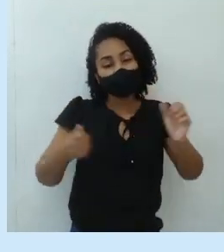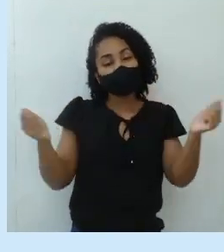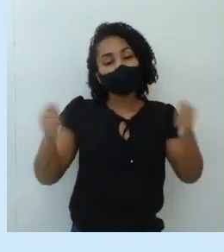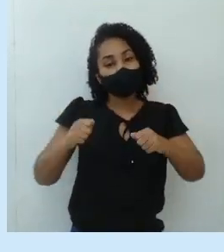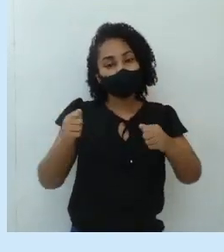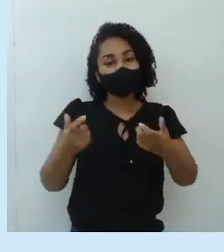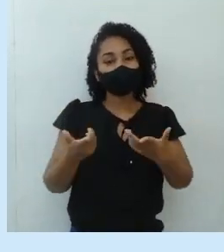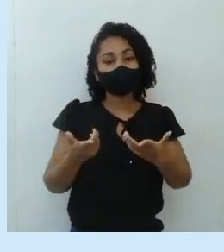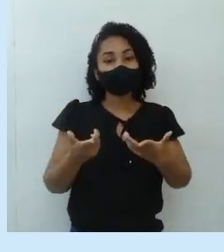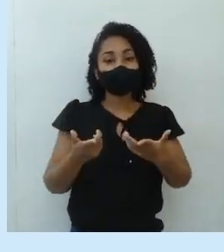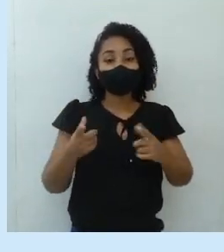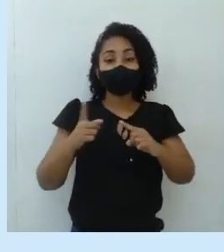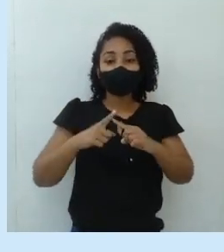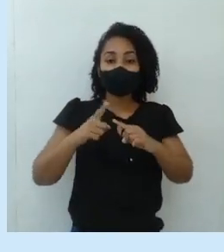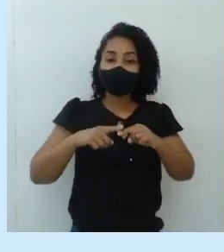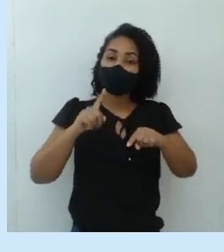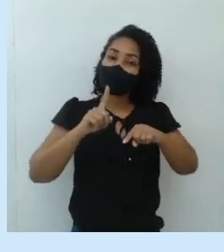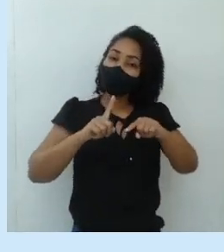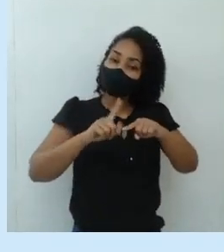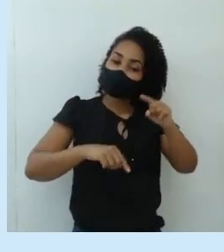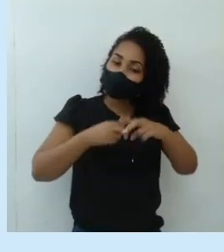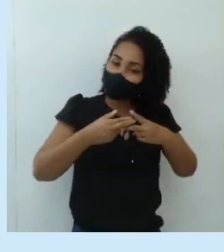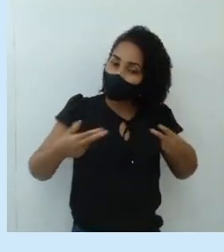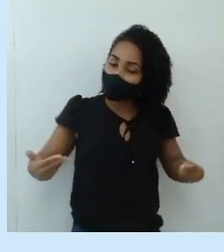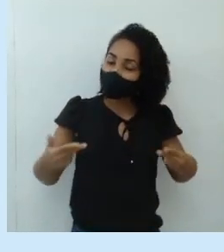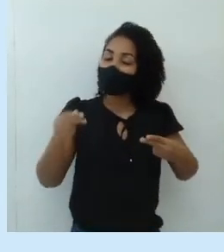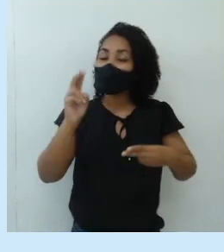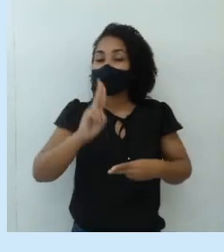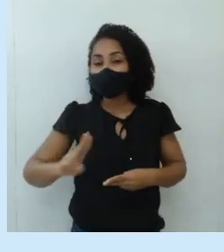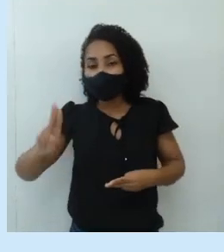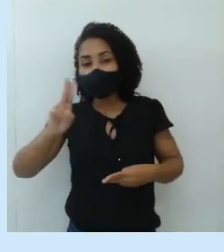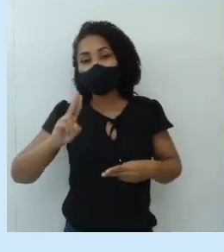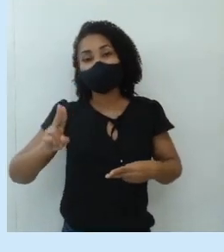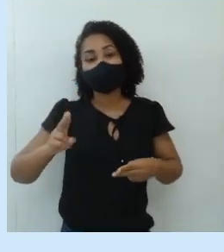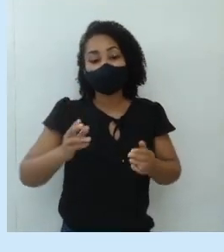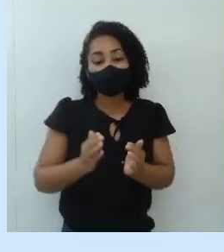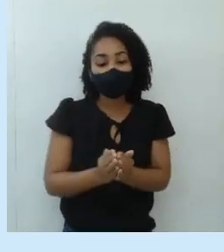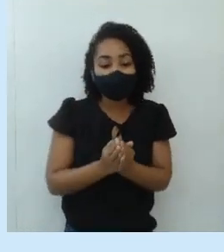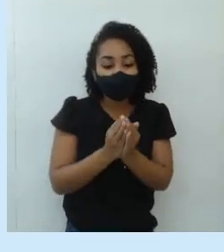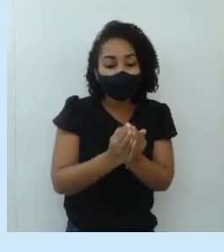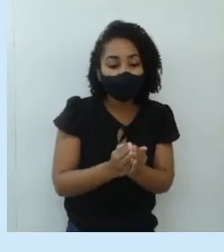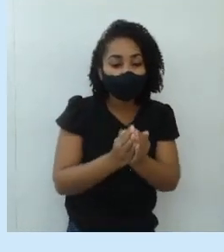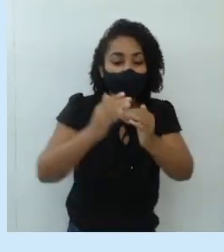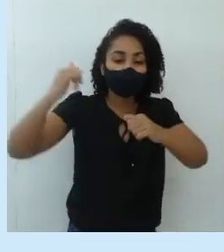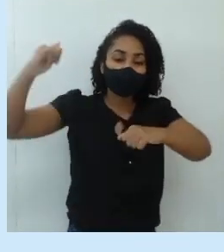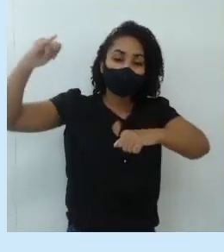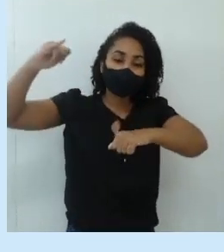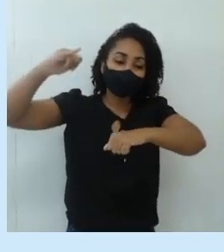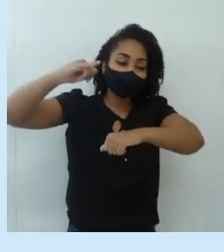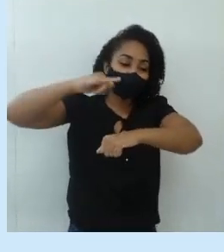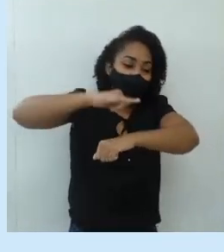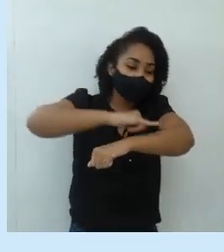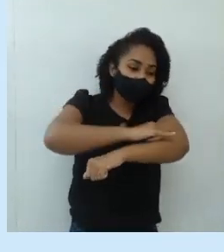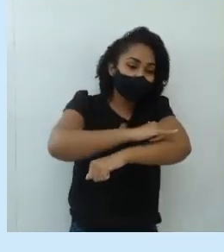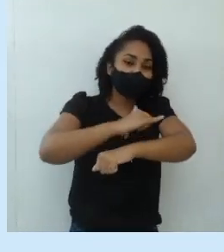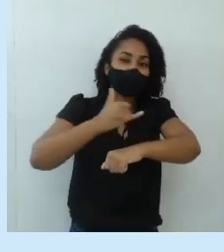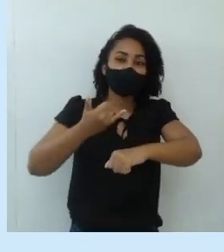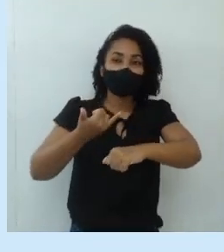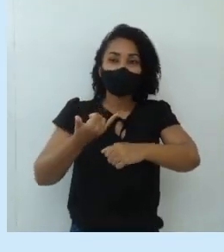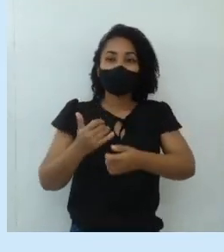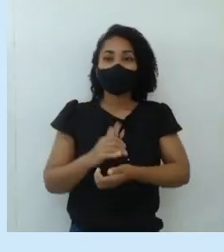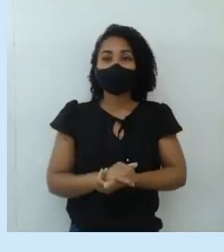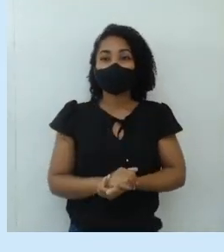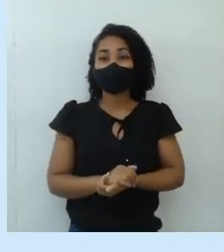aparelhos eles são instalados também em navios, aviões, em balões sondas